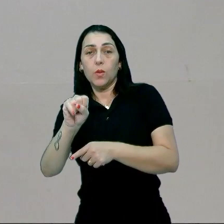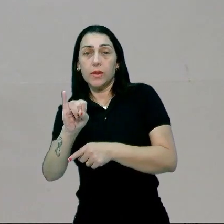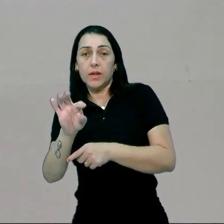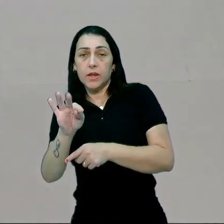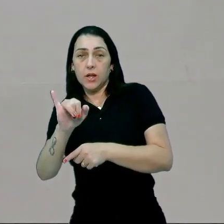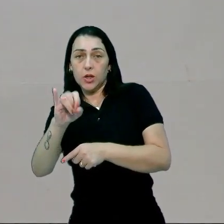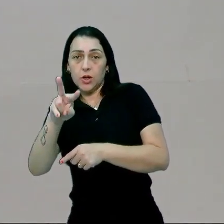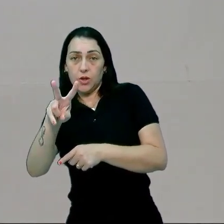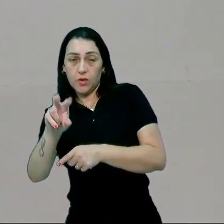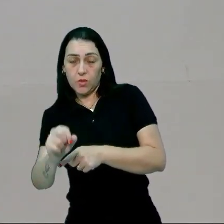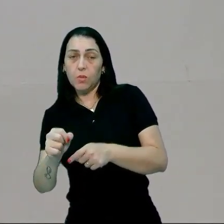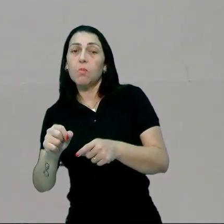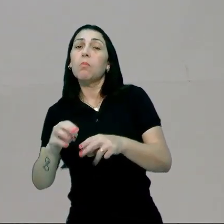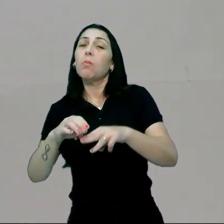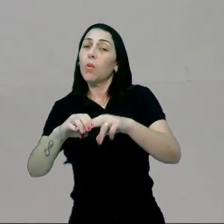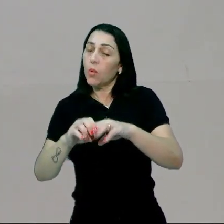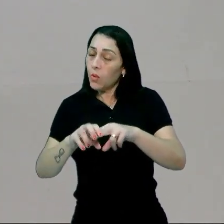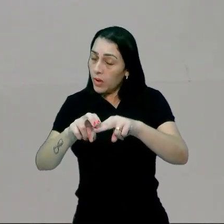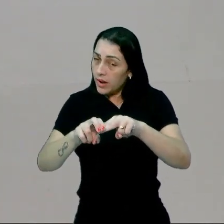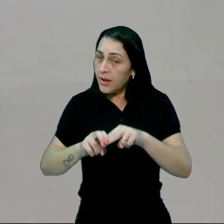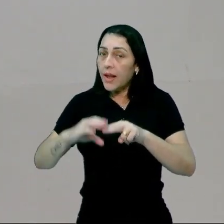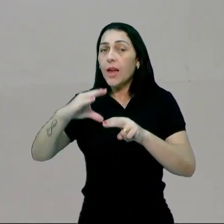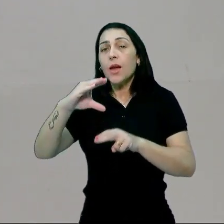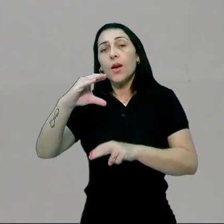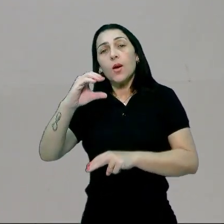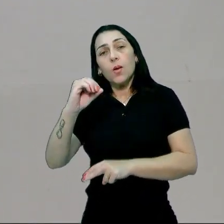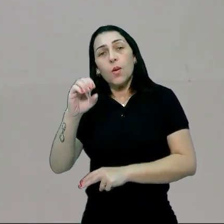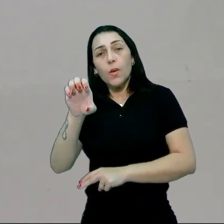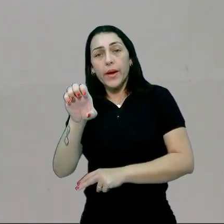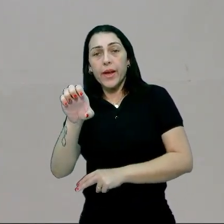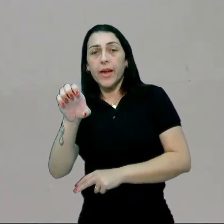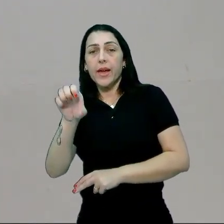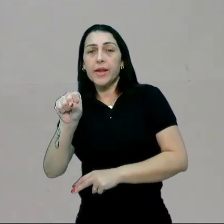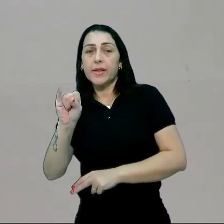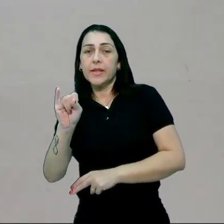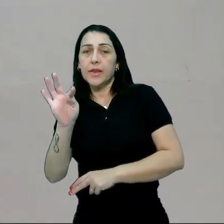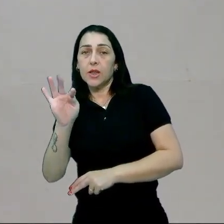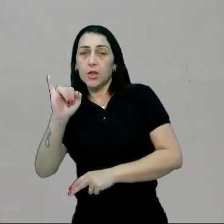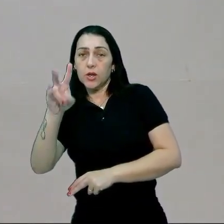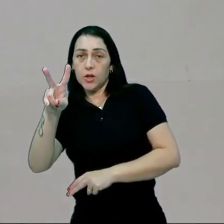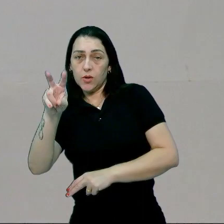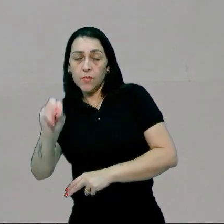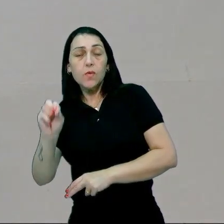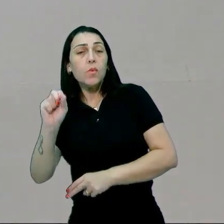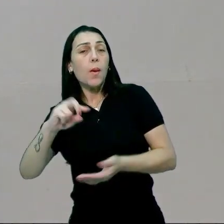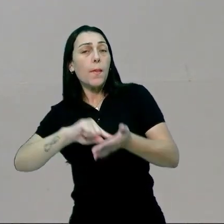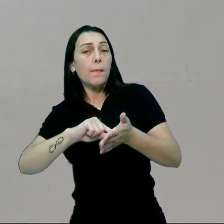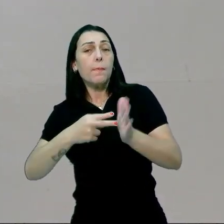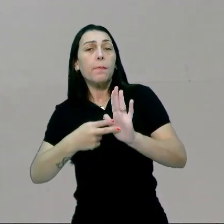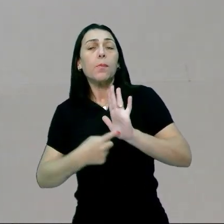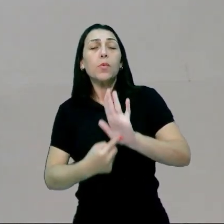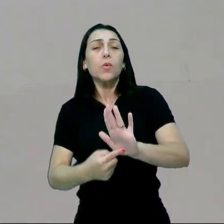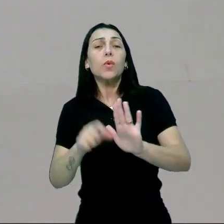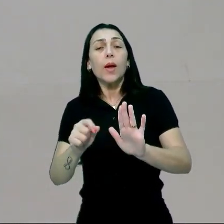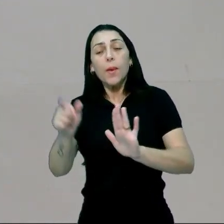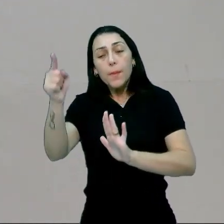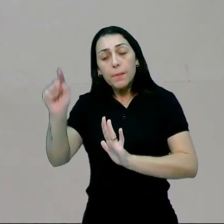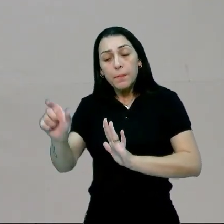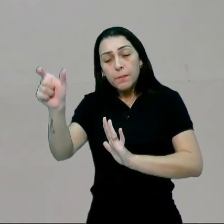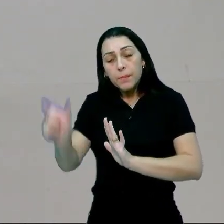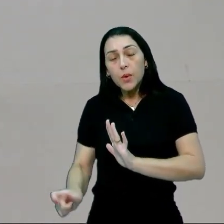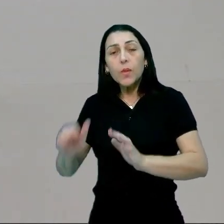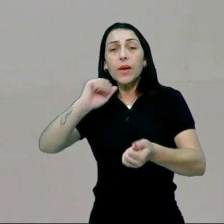isso que eles são coercitivos. Isso mostra justamente o quê? Que é o indivíduo que